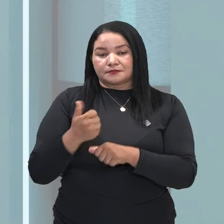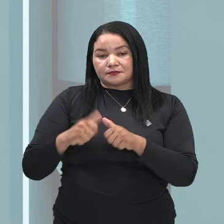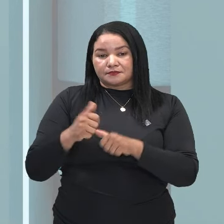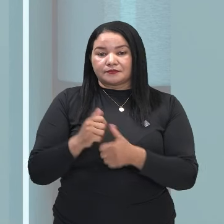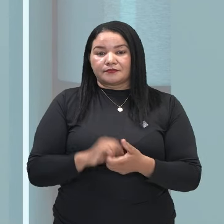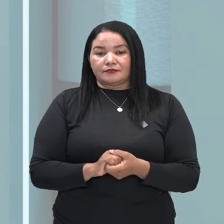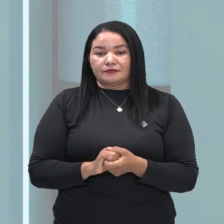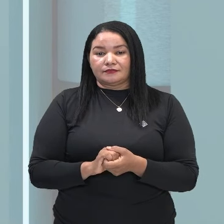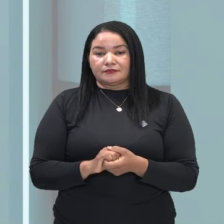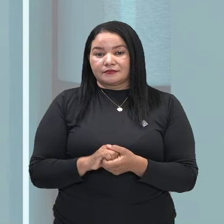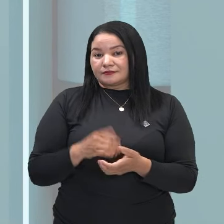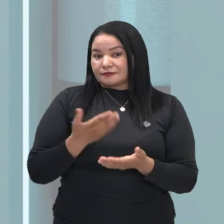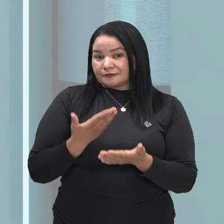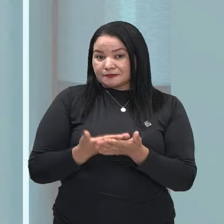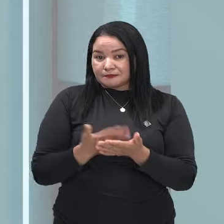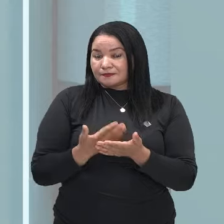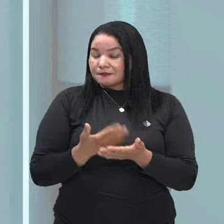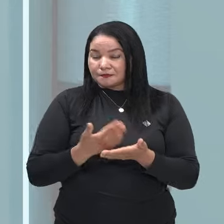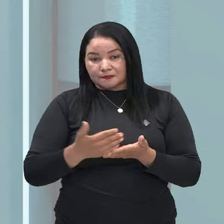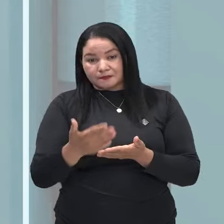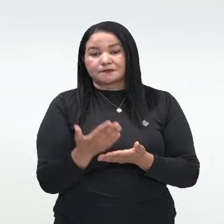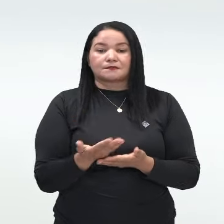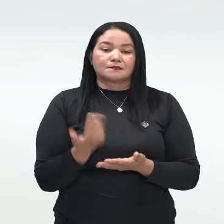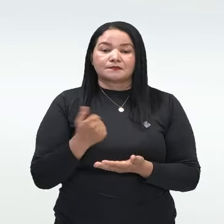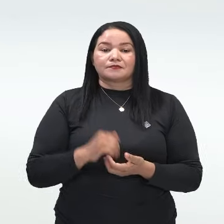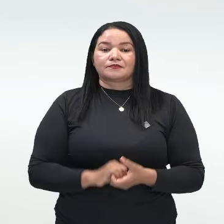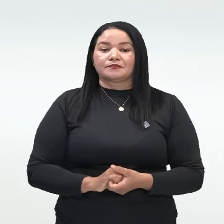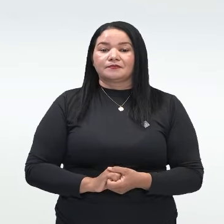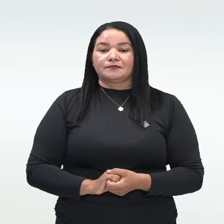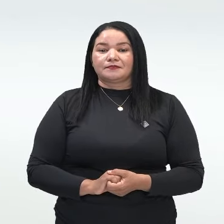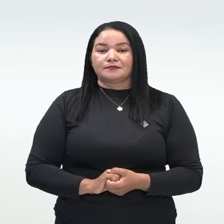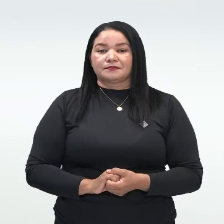avaliação. Sem mais delongas, vamos à nossa aula.